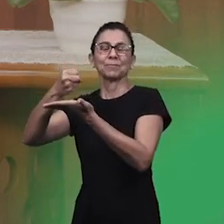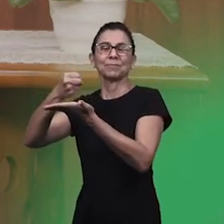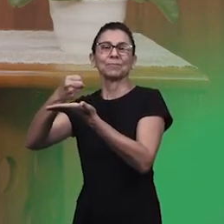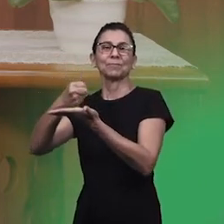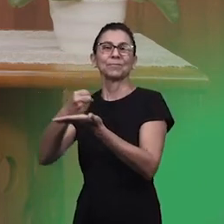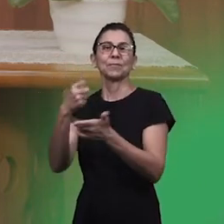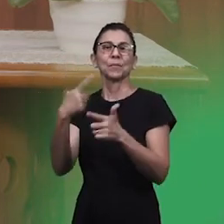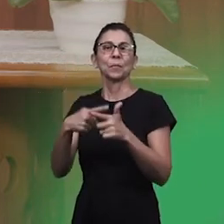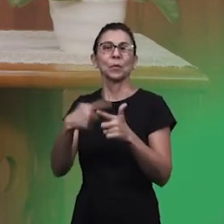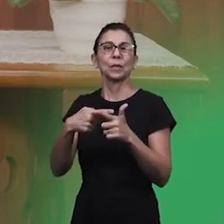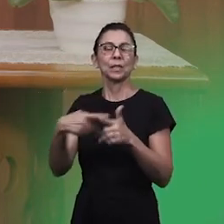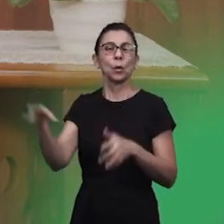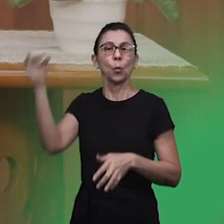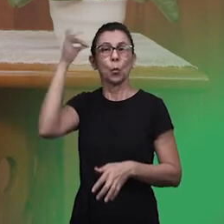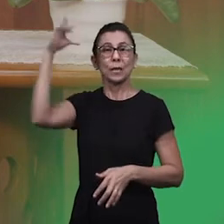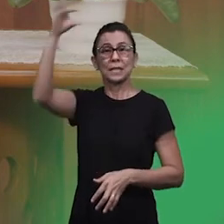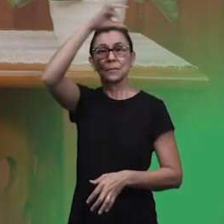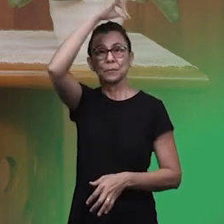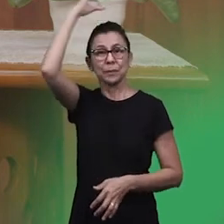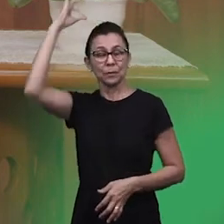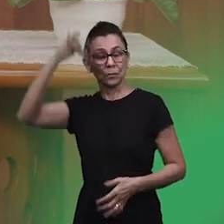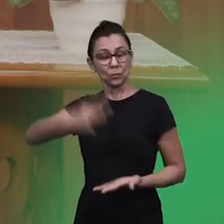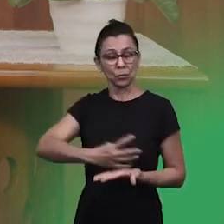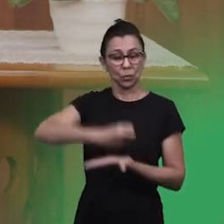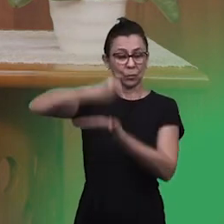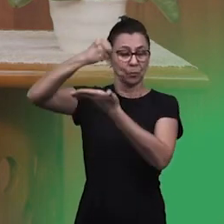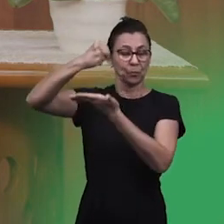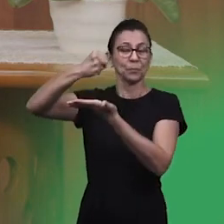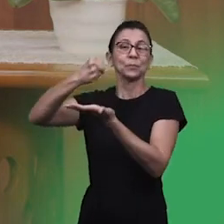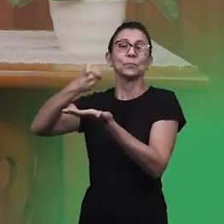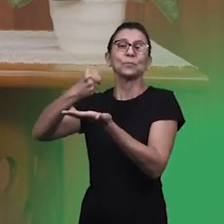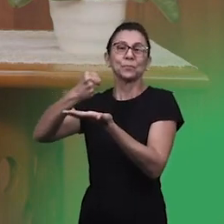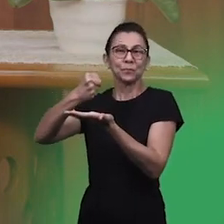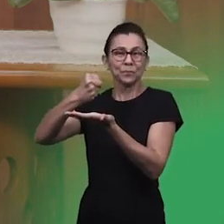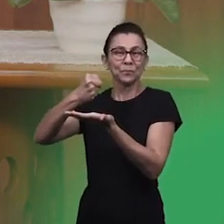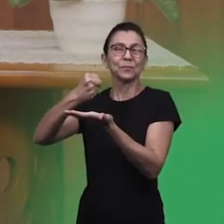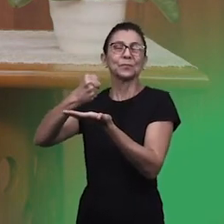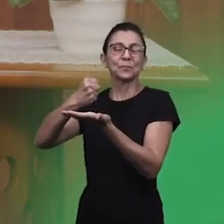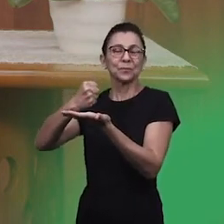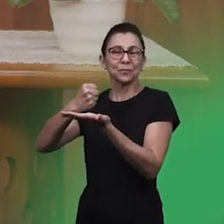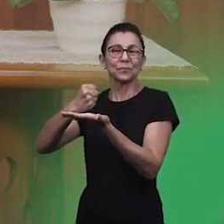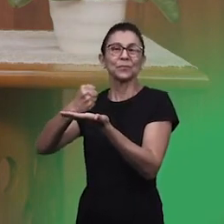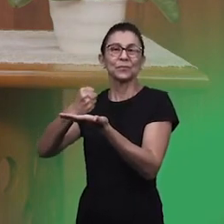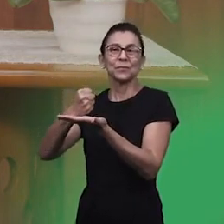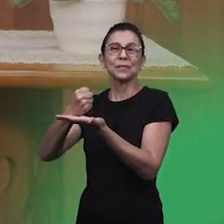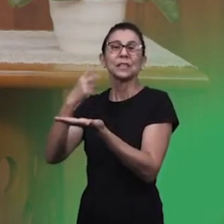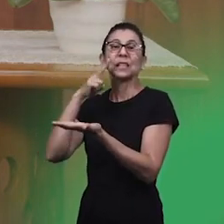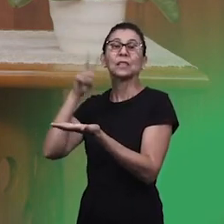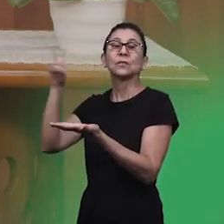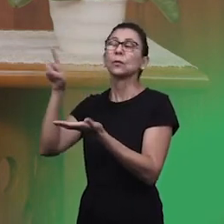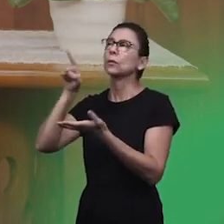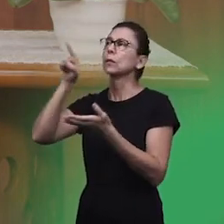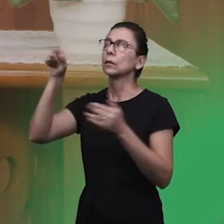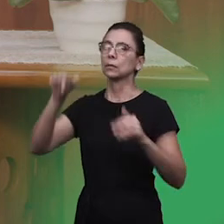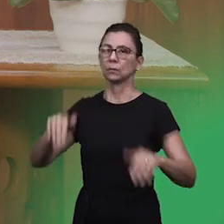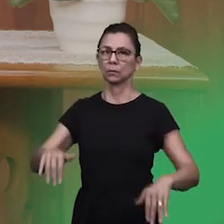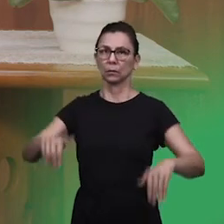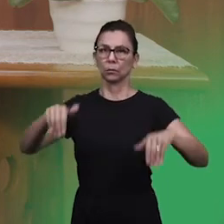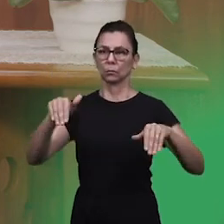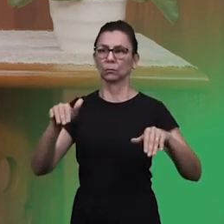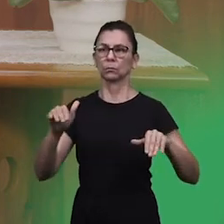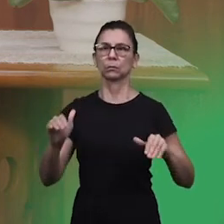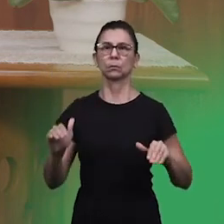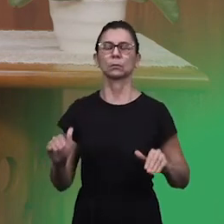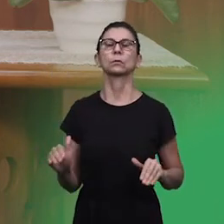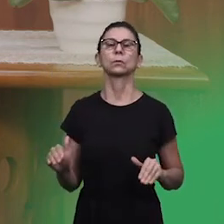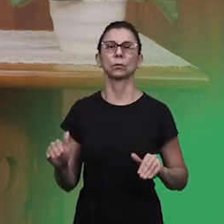de Deus, não é uma coisa do homem, o homem não pode fazer, ele foi arrebatado em espírito. E o que ele viu foi um trono posto no céu e